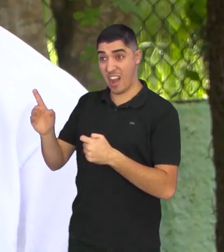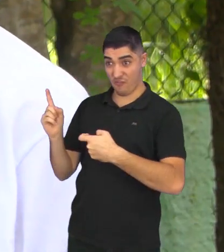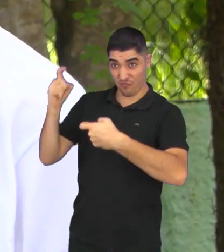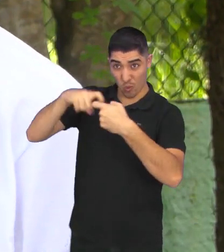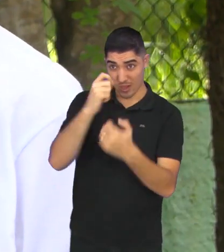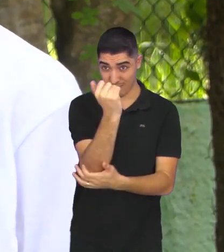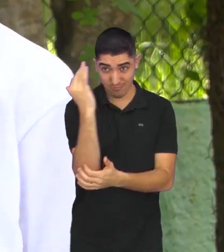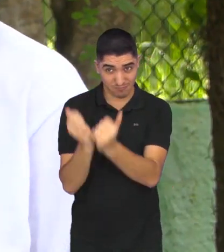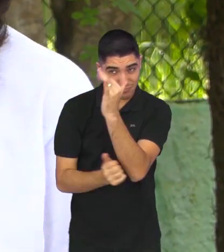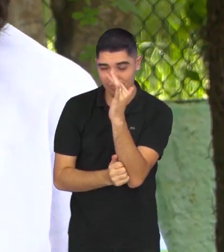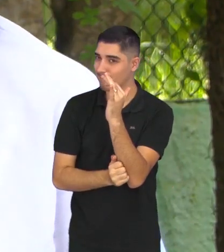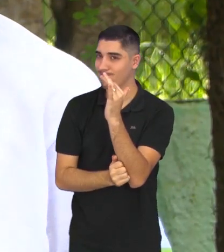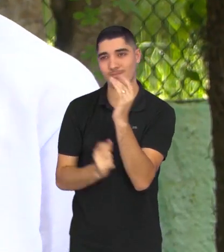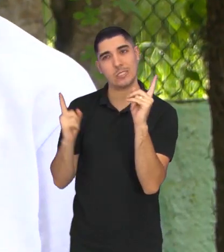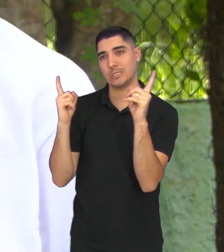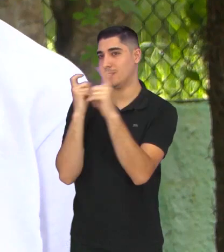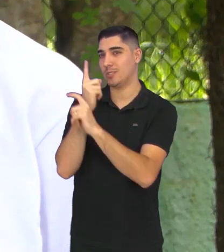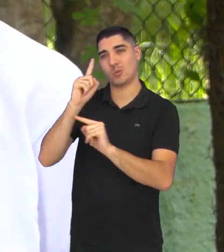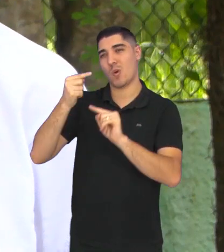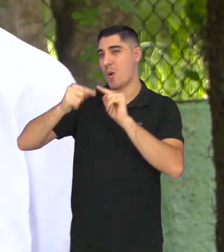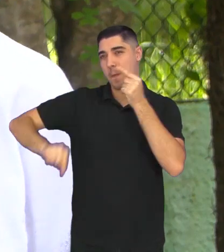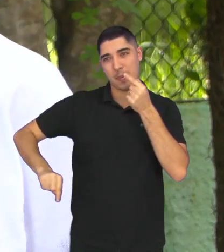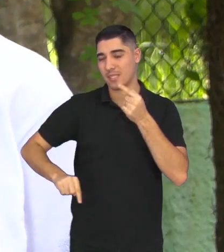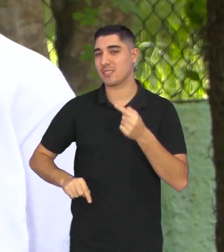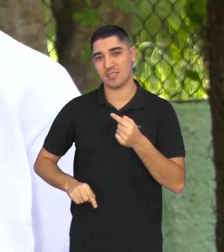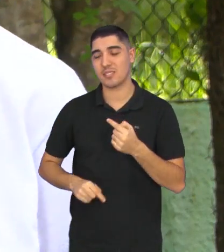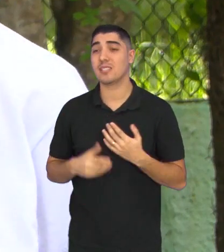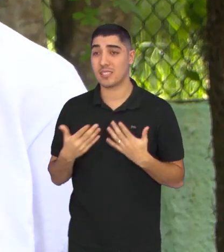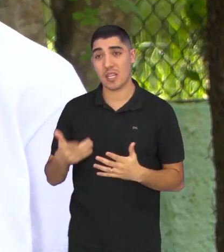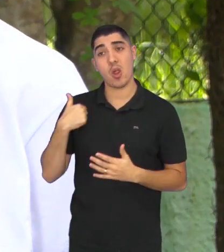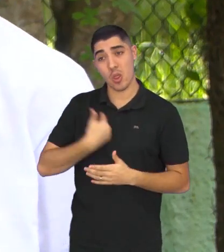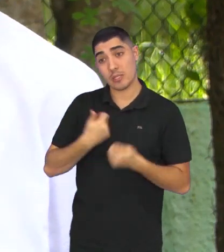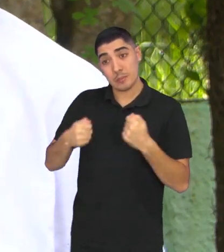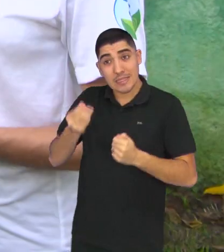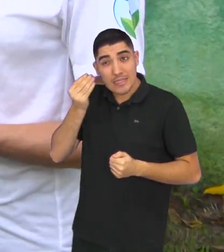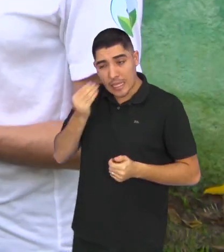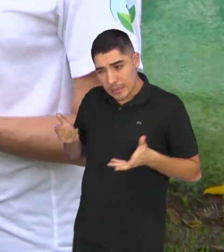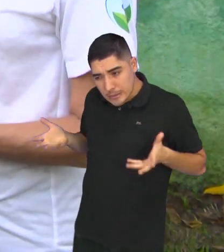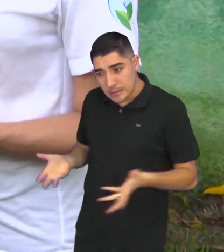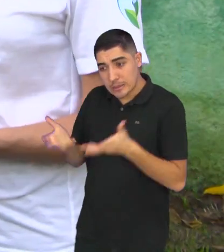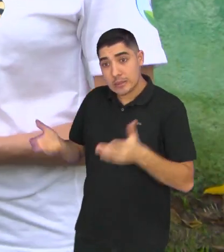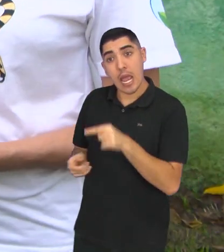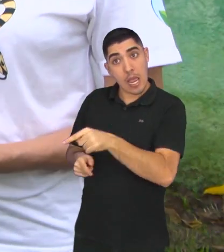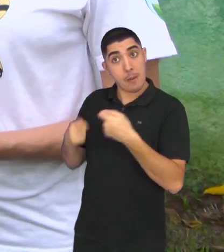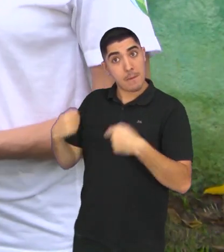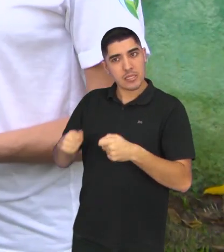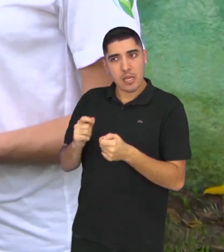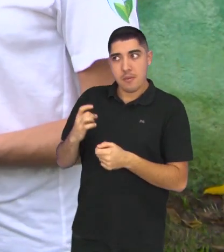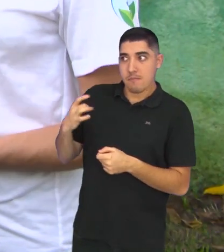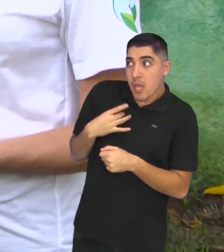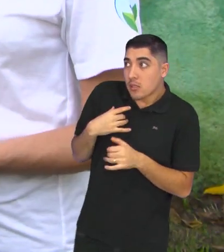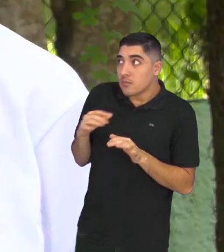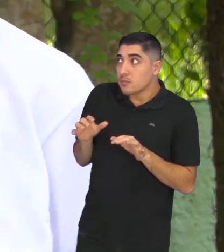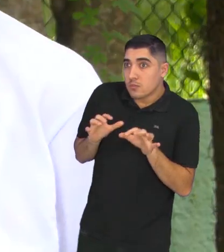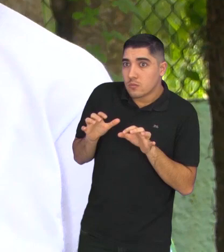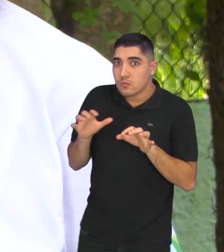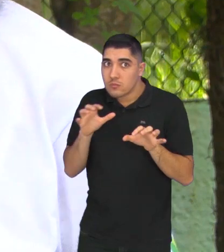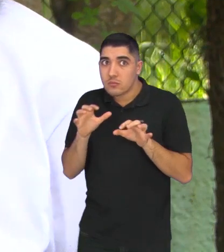nessa situação, é alvo de predação. Não consegue. Então a gente tenta estimular o máximo para ele ficar um pouco mais